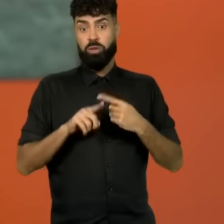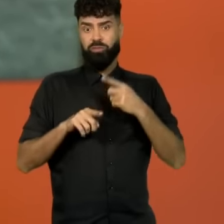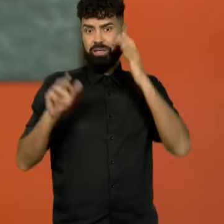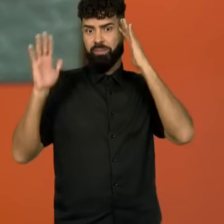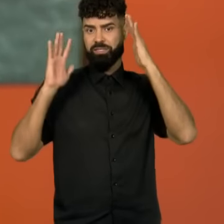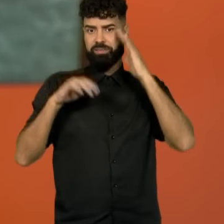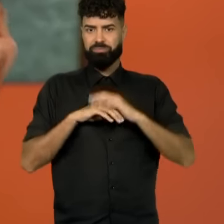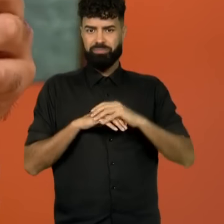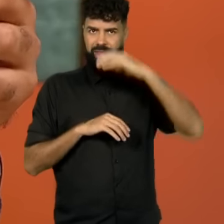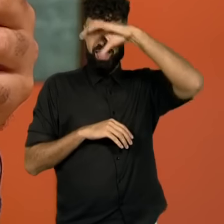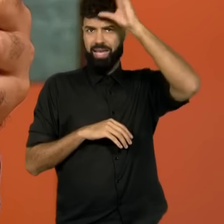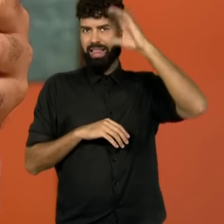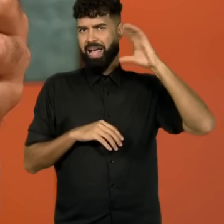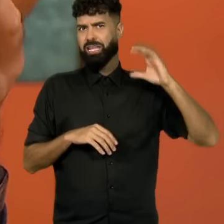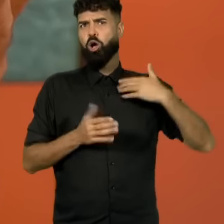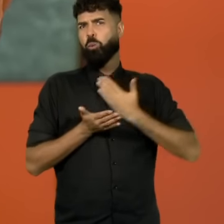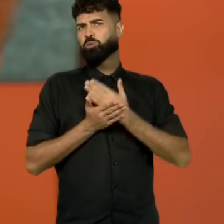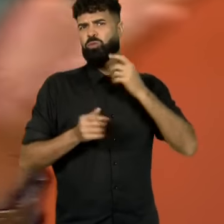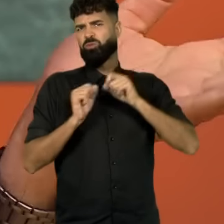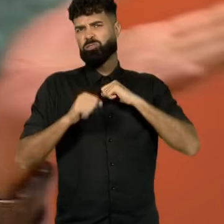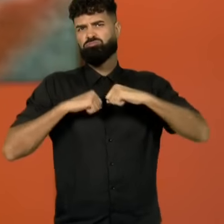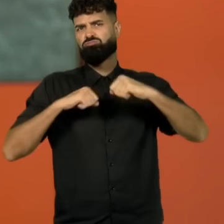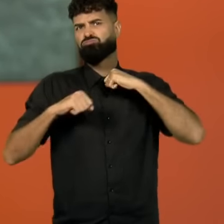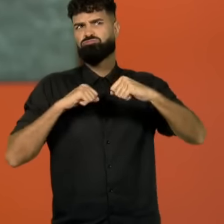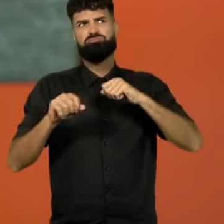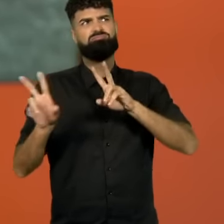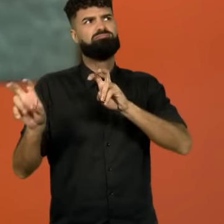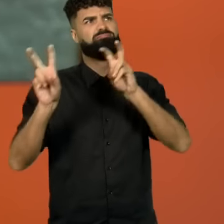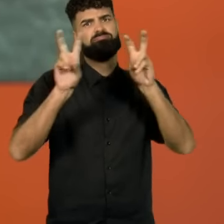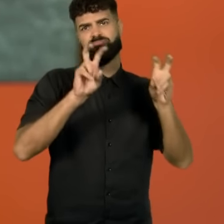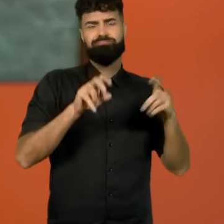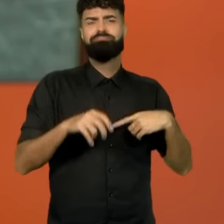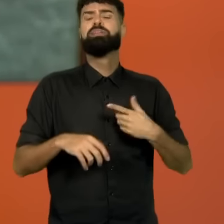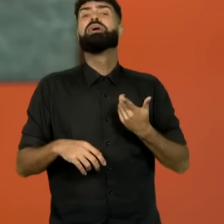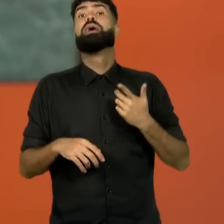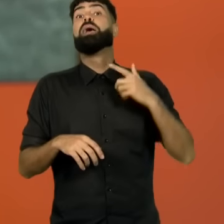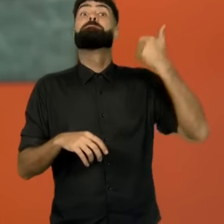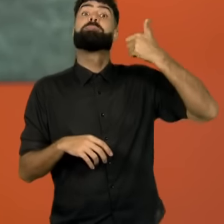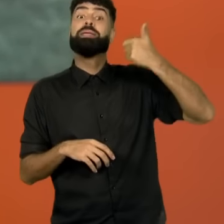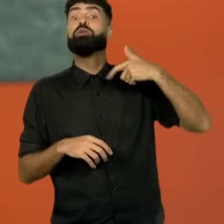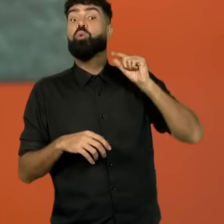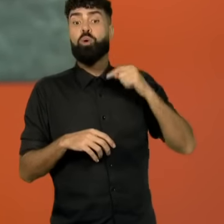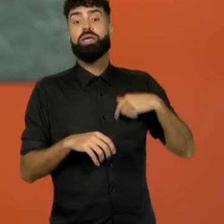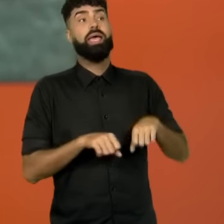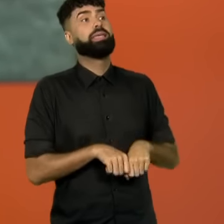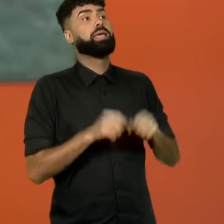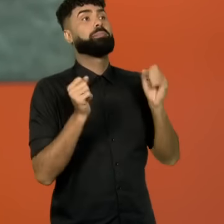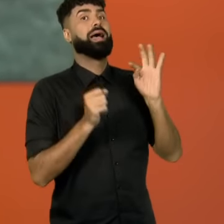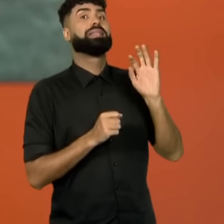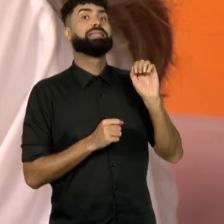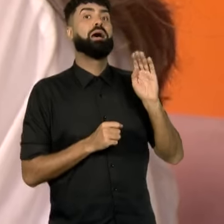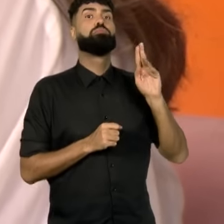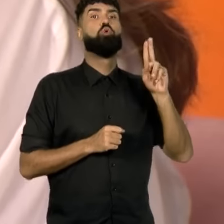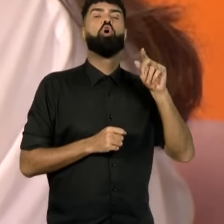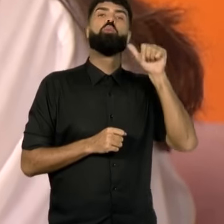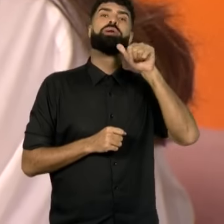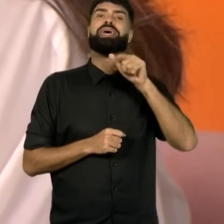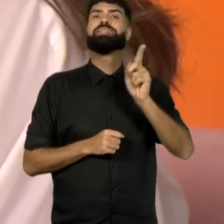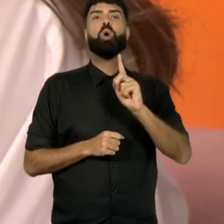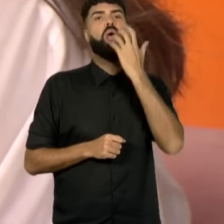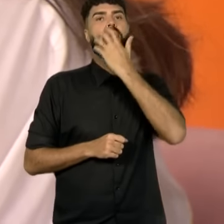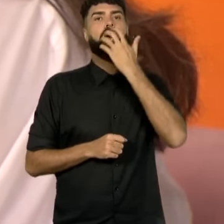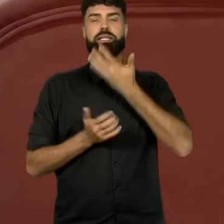foi pioneira em tantas questões, né? Ela foi pioneira em quebrar um estigma um tabu, de que mulher não cantava samba. Eu vendia disco